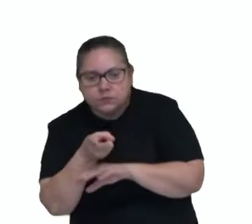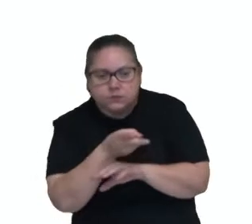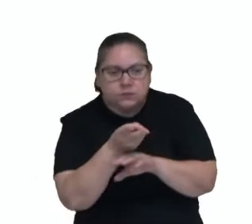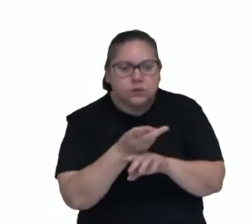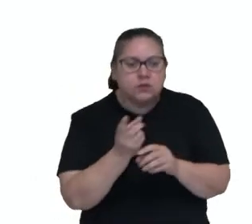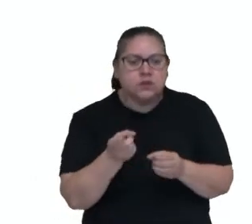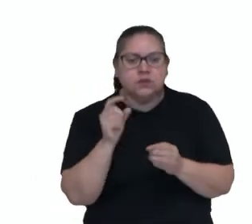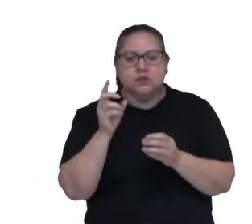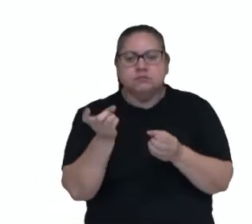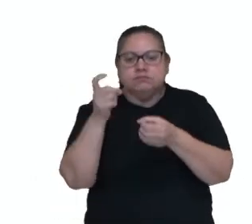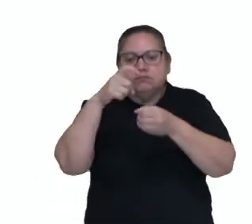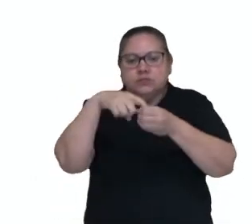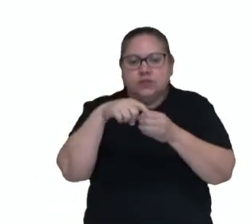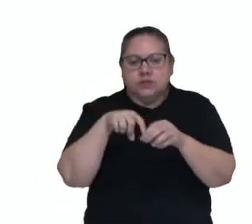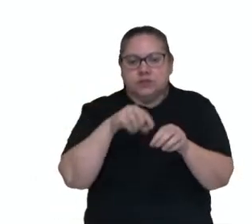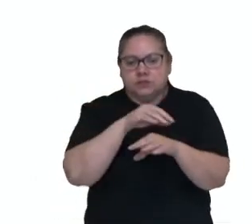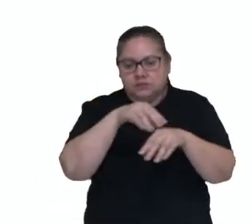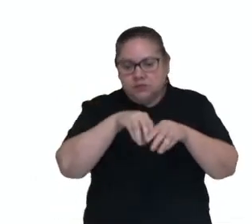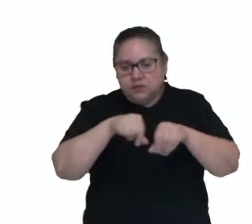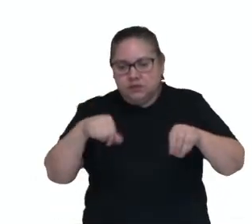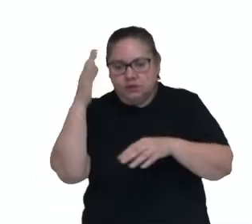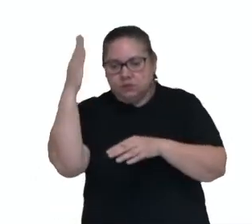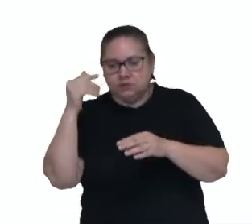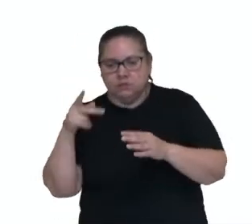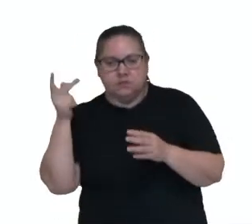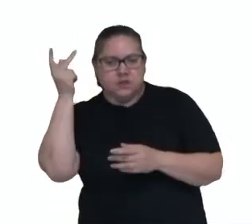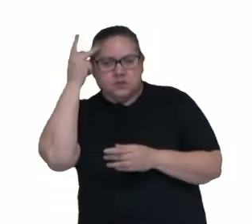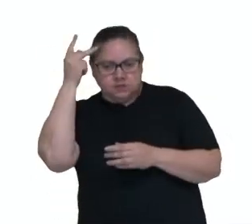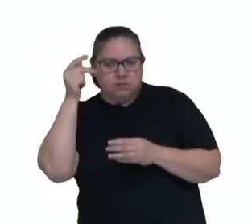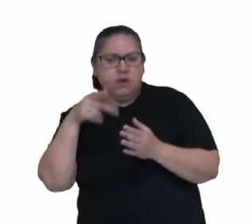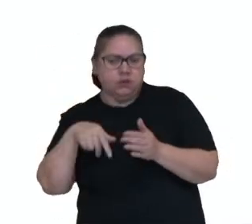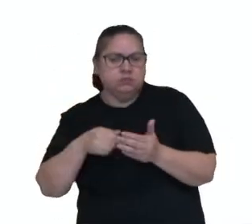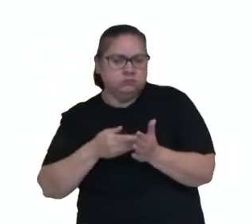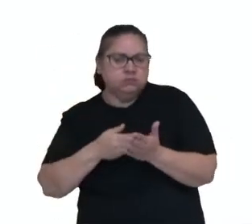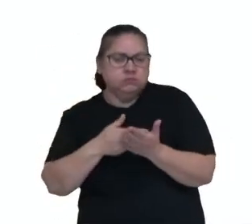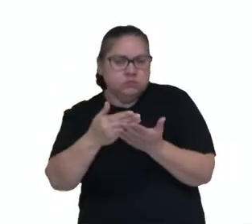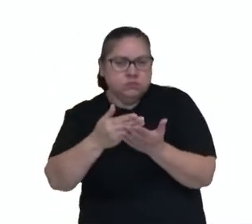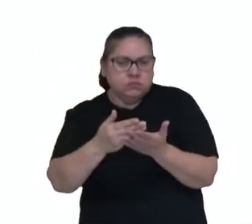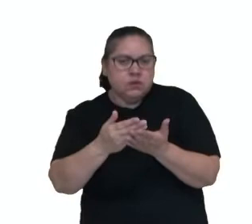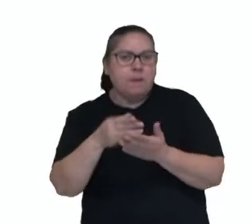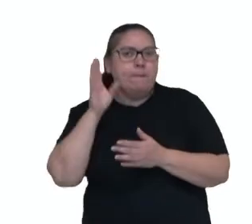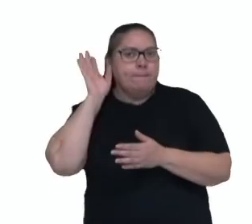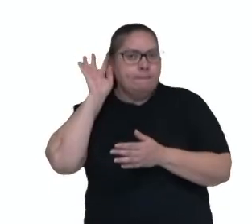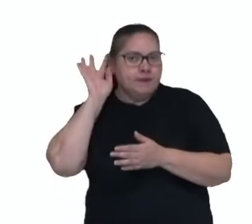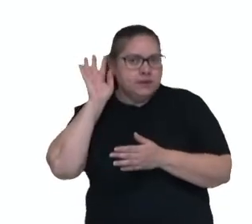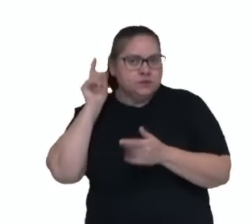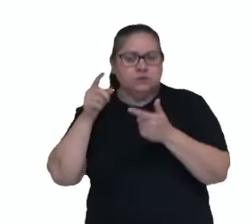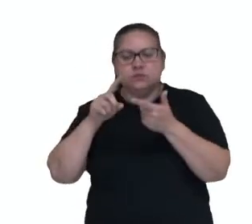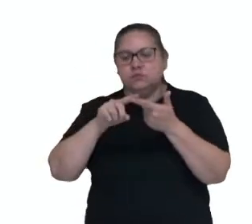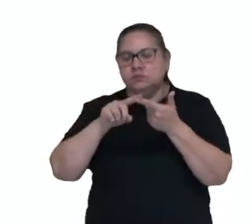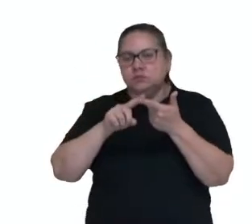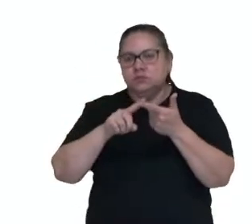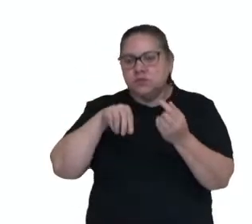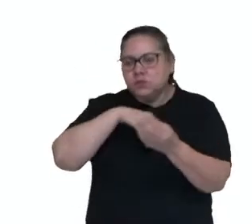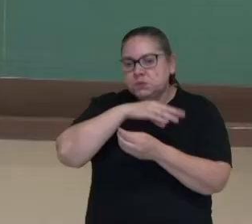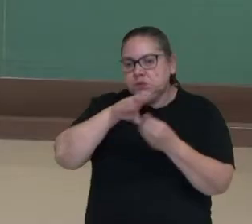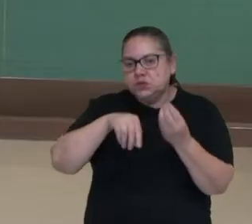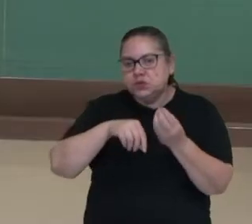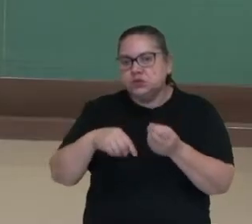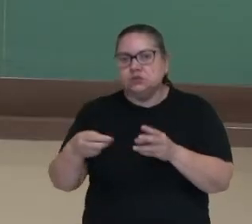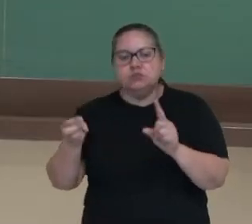interior do território brasileiro. A maioria partiu de São Paulo. Eram compostos em geral por brancos, mestiços e indígenas. Professor, o que é um